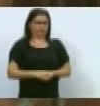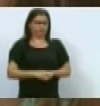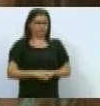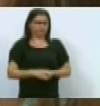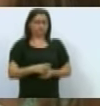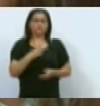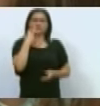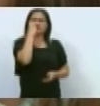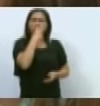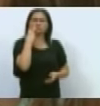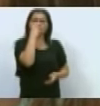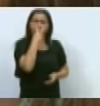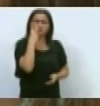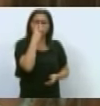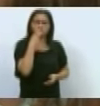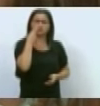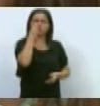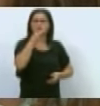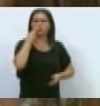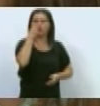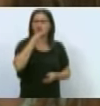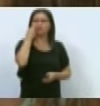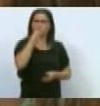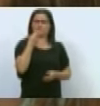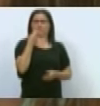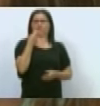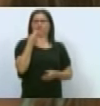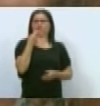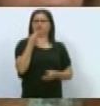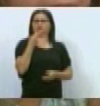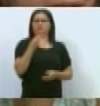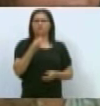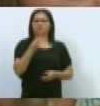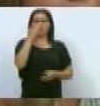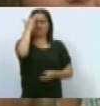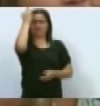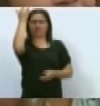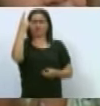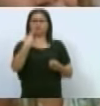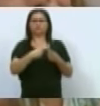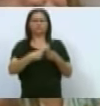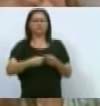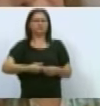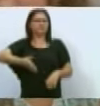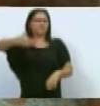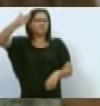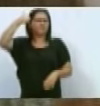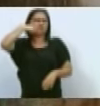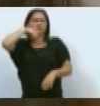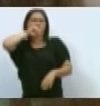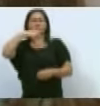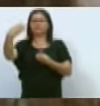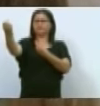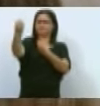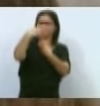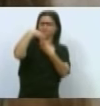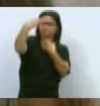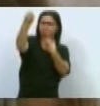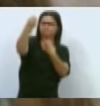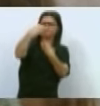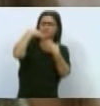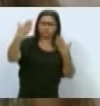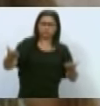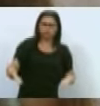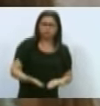olho ao lado. Então, é mais fácil pra mim, porque a minha mãe... Eu me chorando,